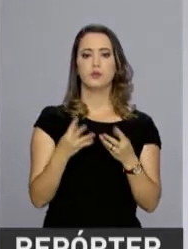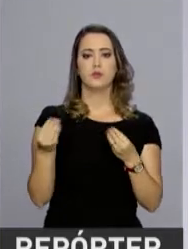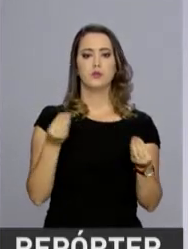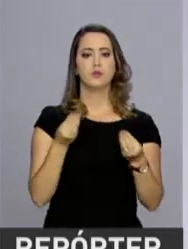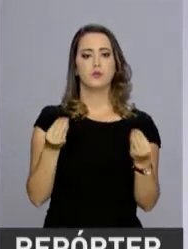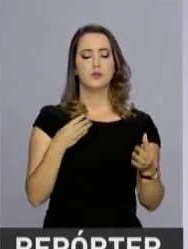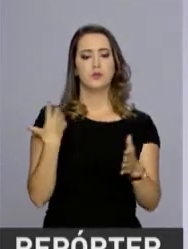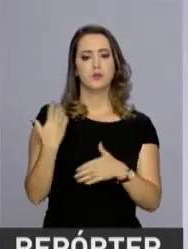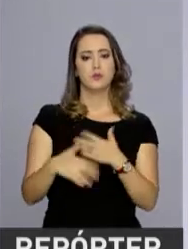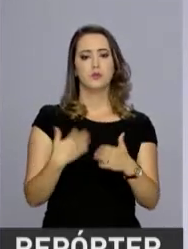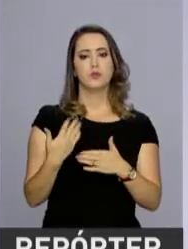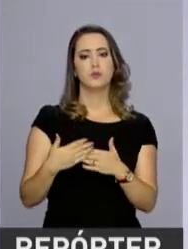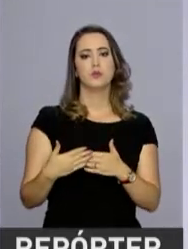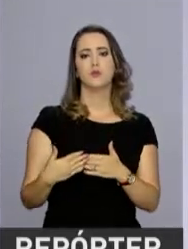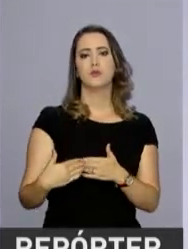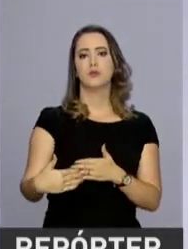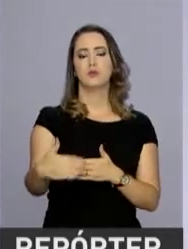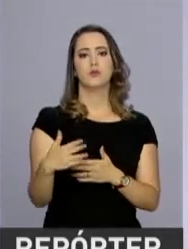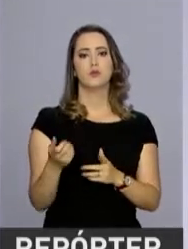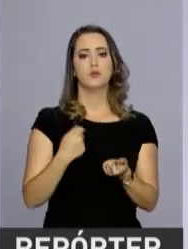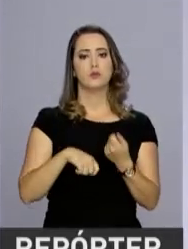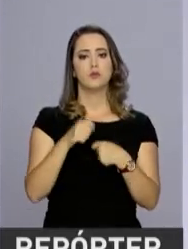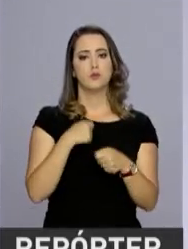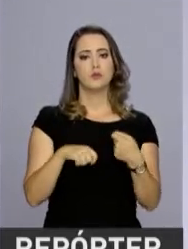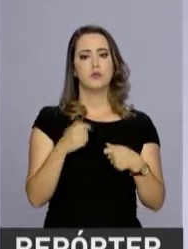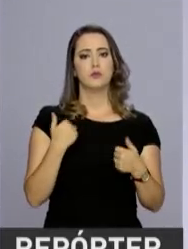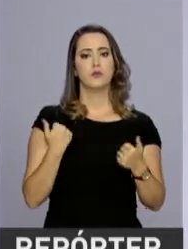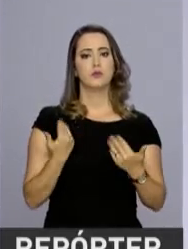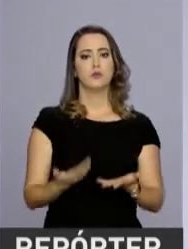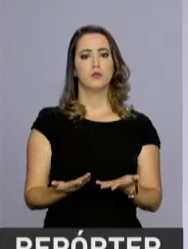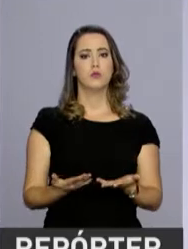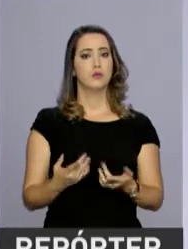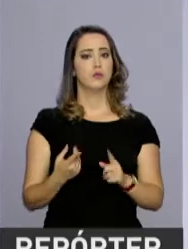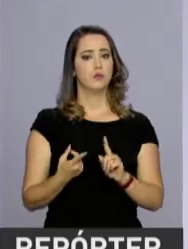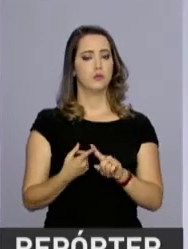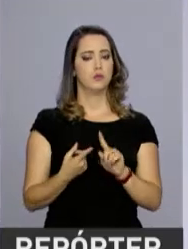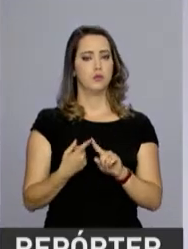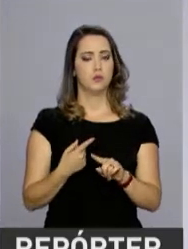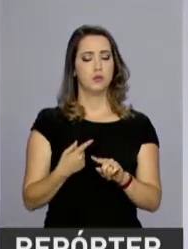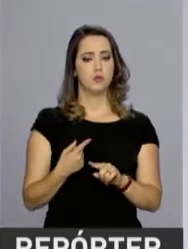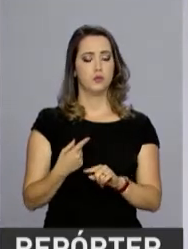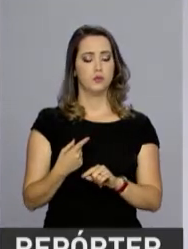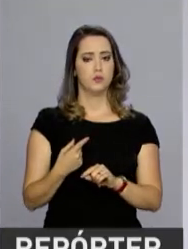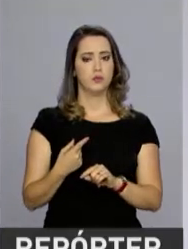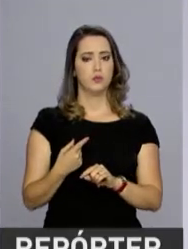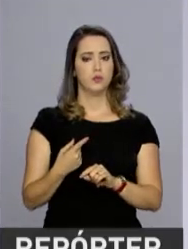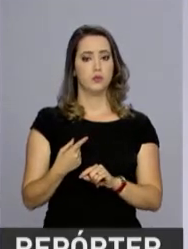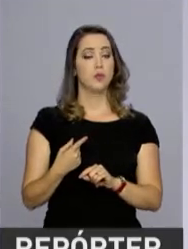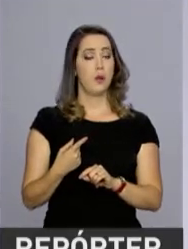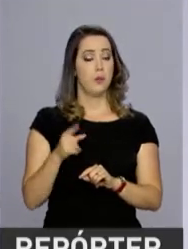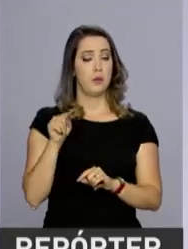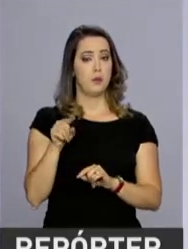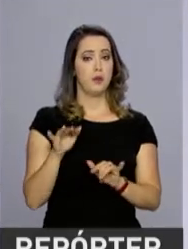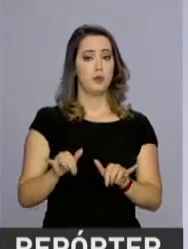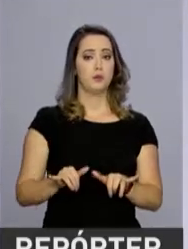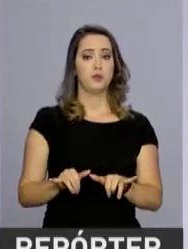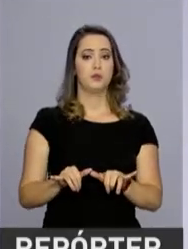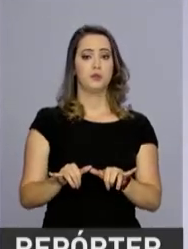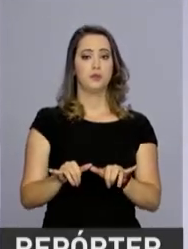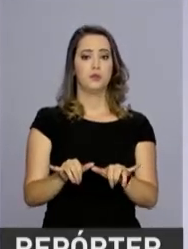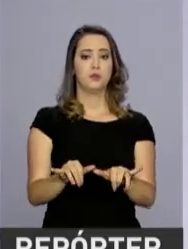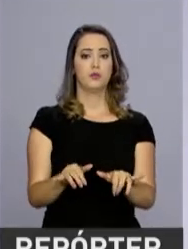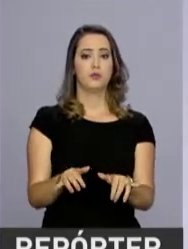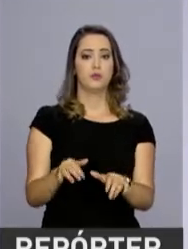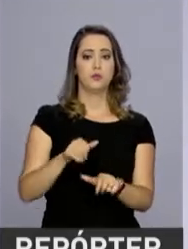anda a economia primeiro porque é para o supermercado mas que